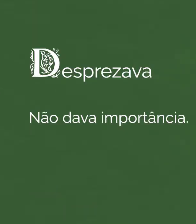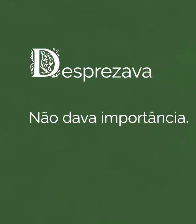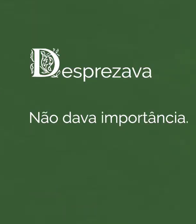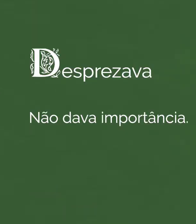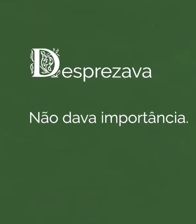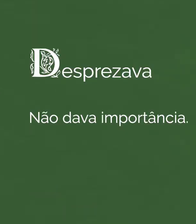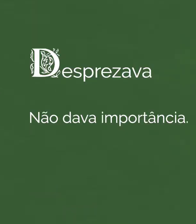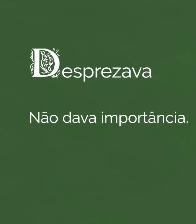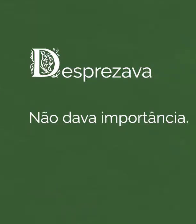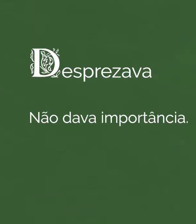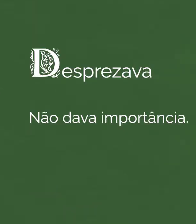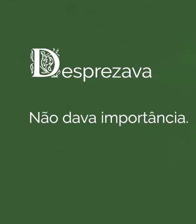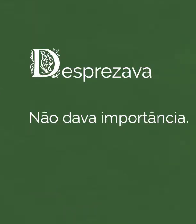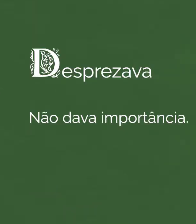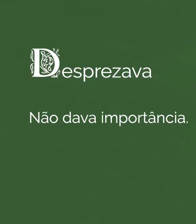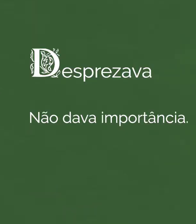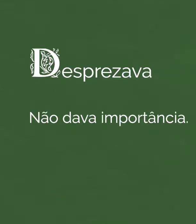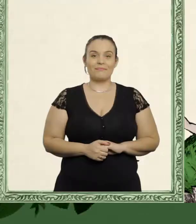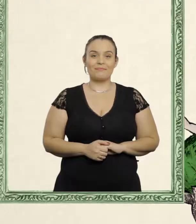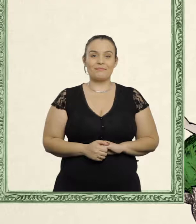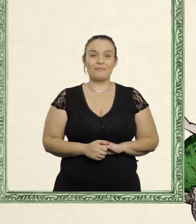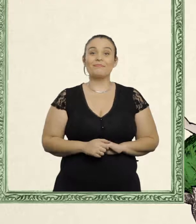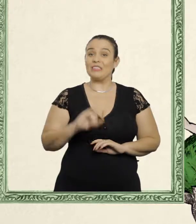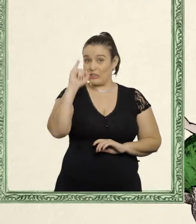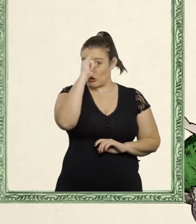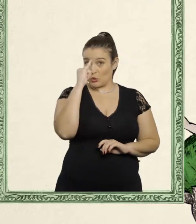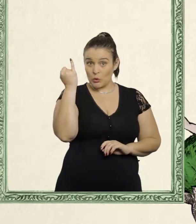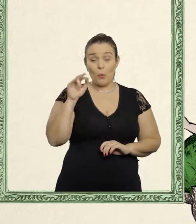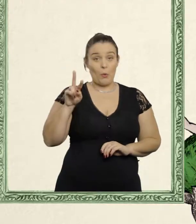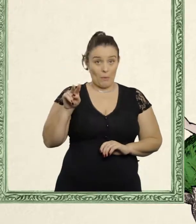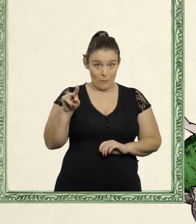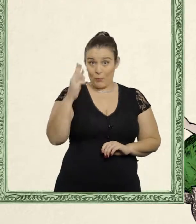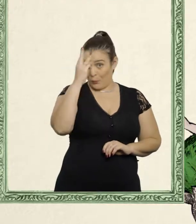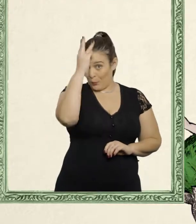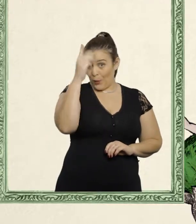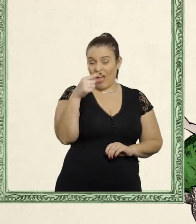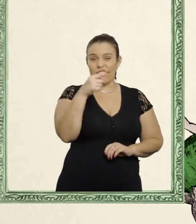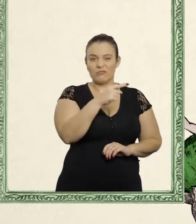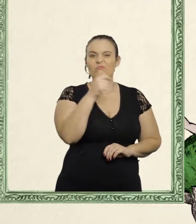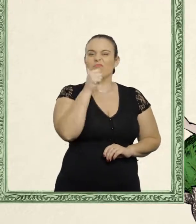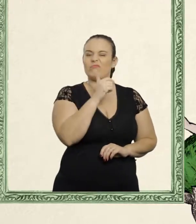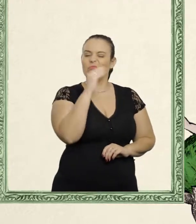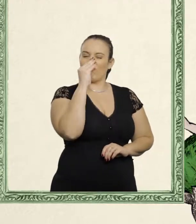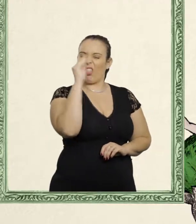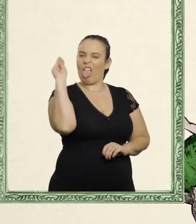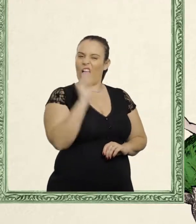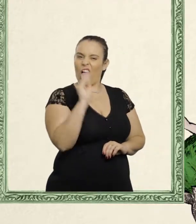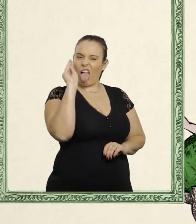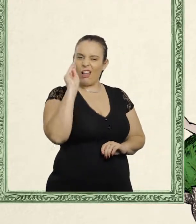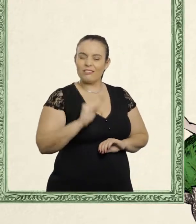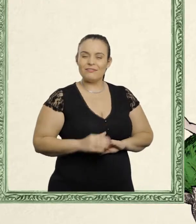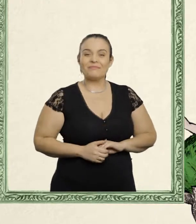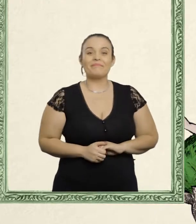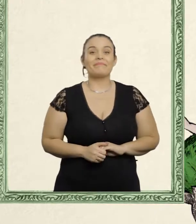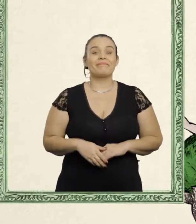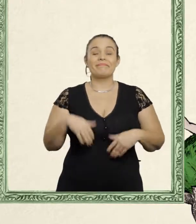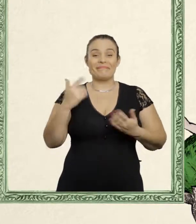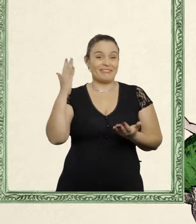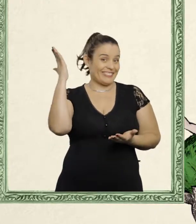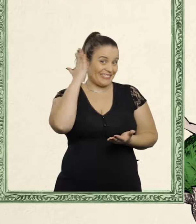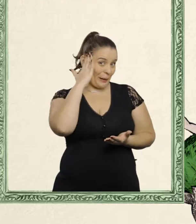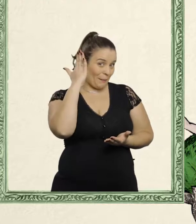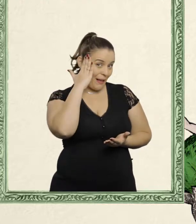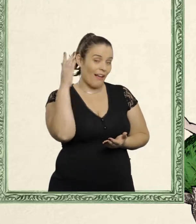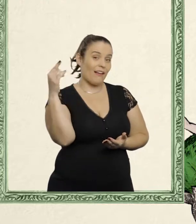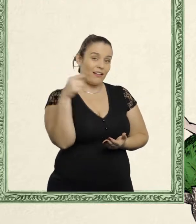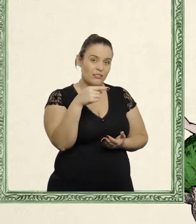Desprezava. Não dava importância. João, o irmão de Wendy, desprezava as meninas. Ao saber